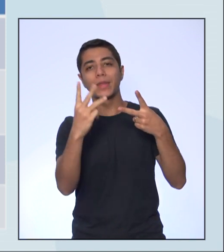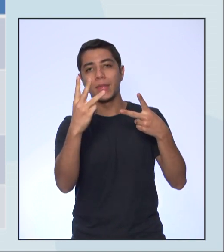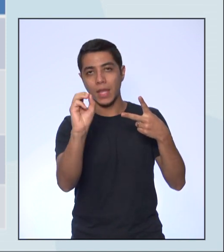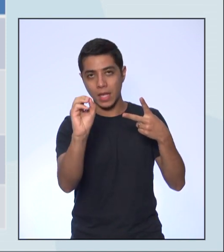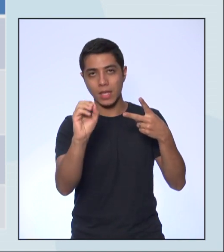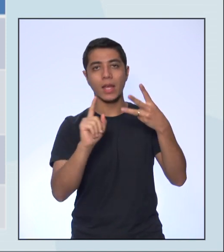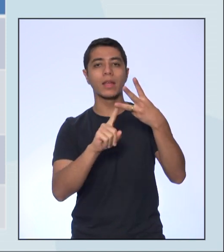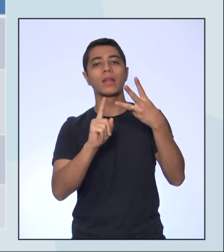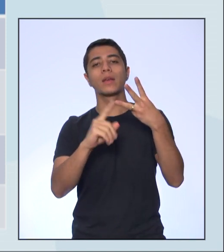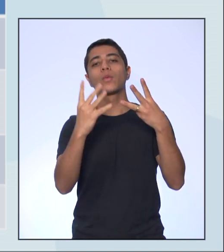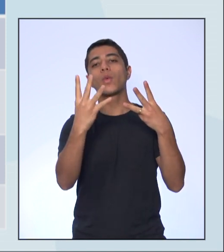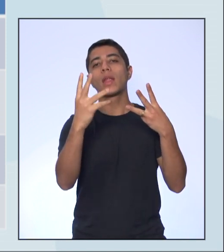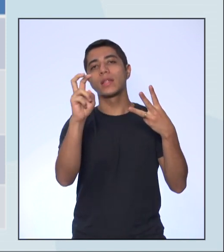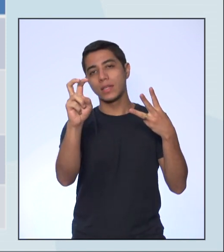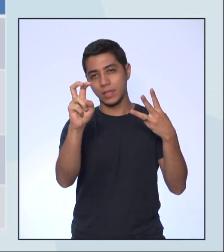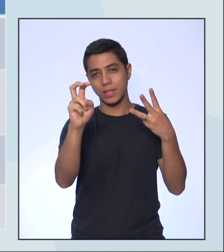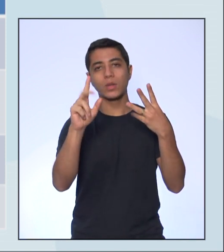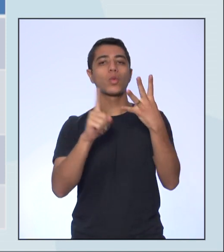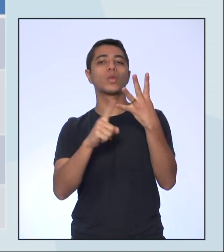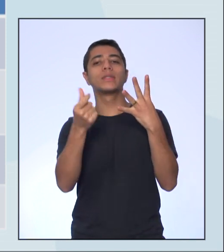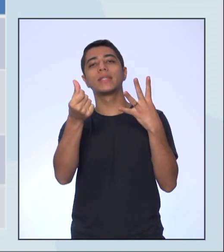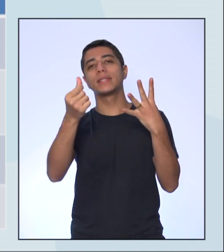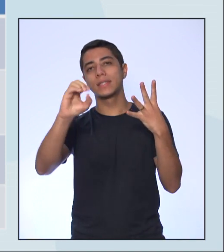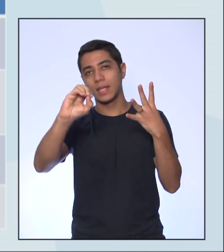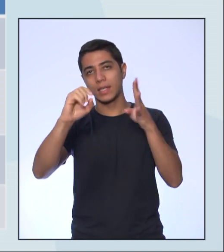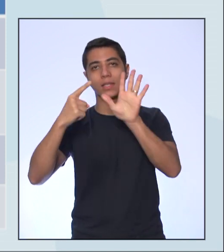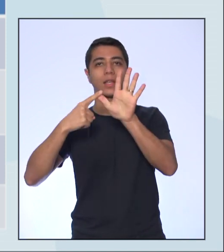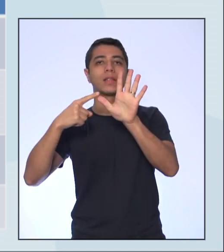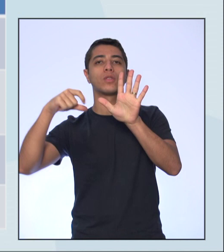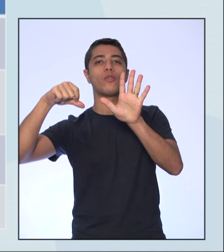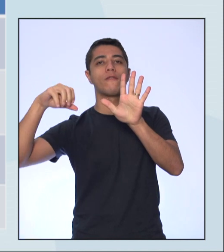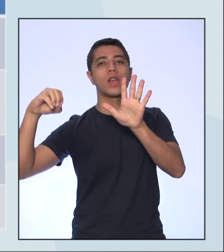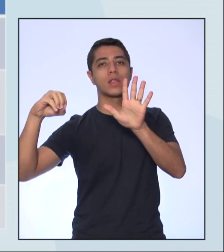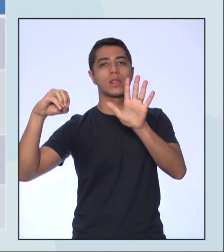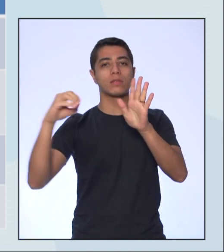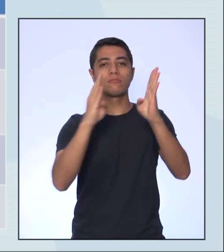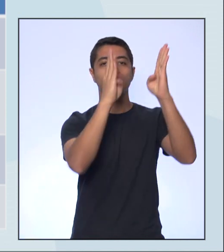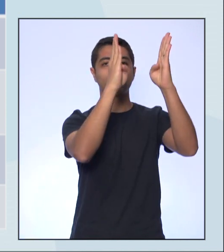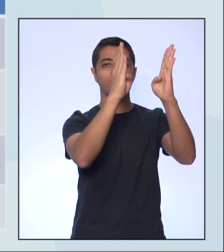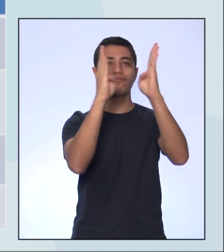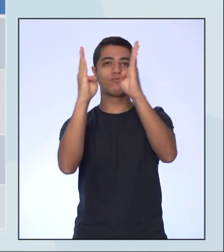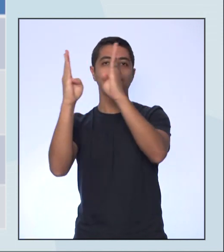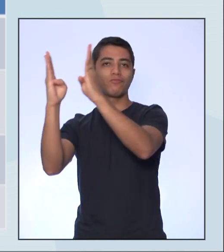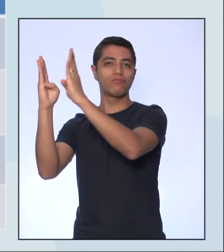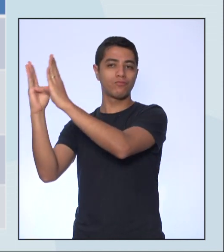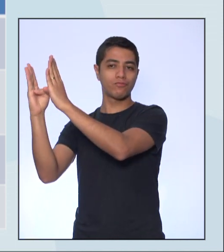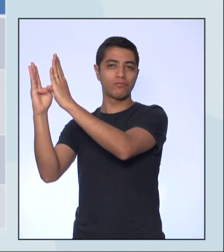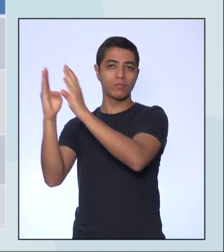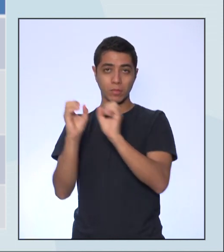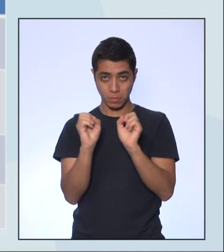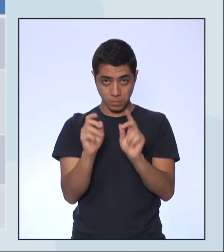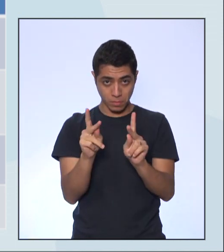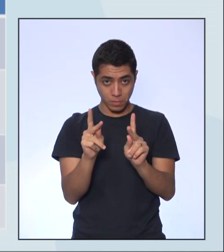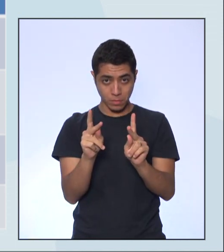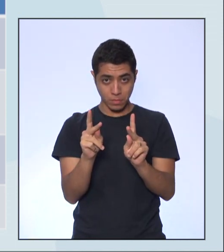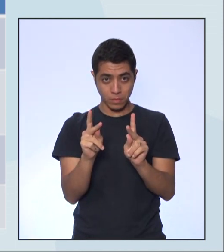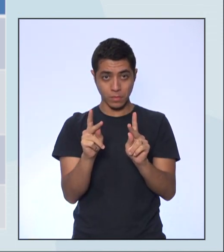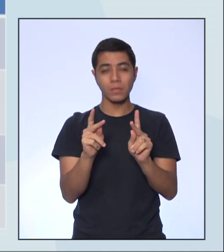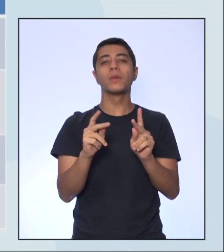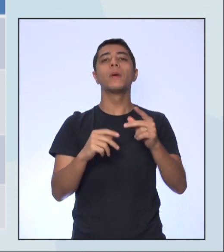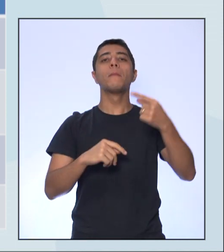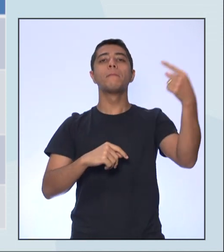90 né no primeira linha ali ó que nós temos nós vamos ver os valores irradiando já foi